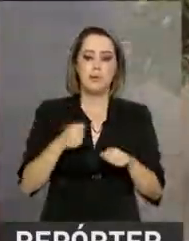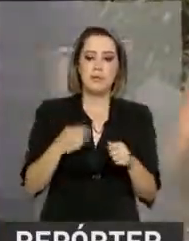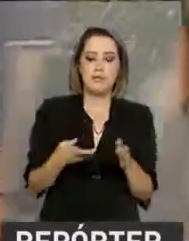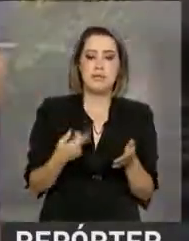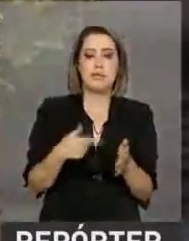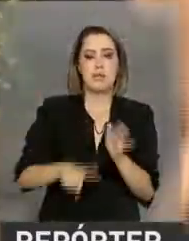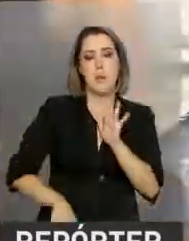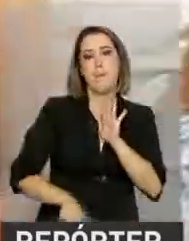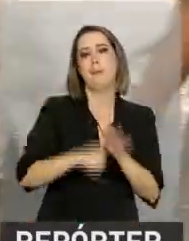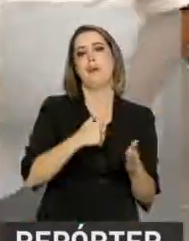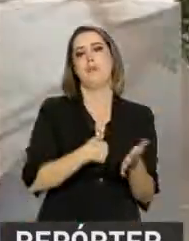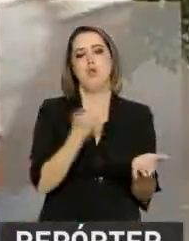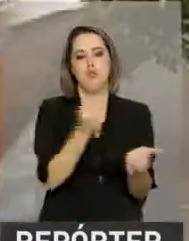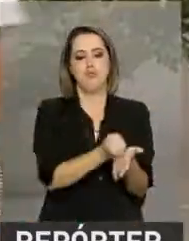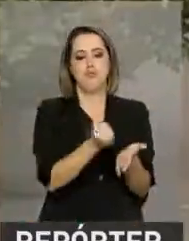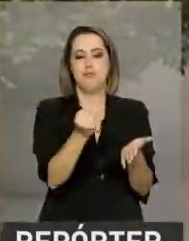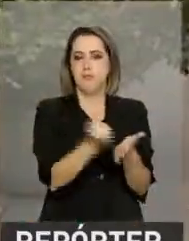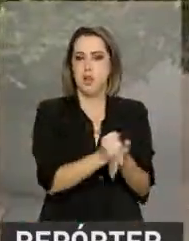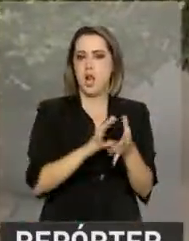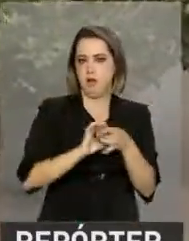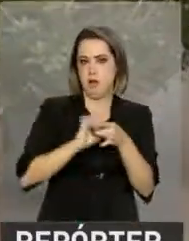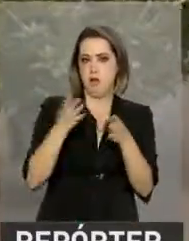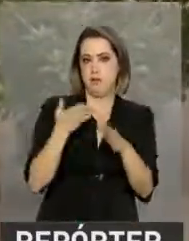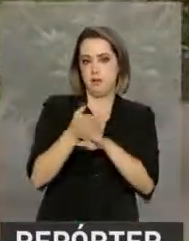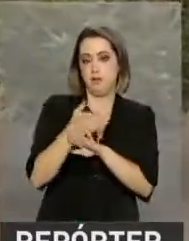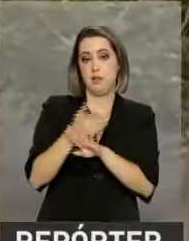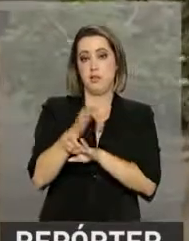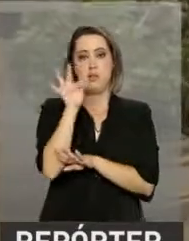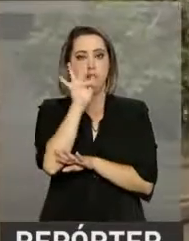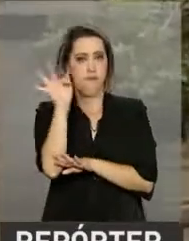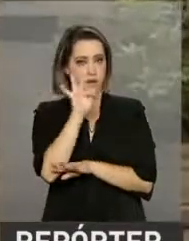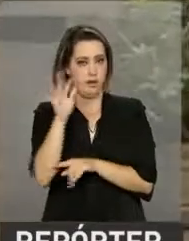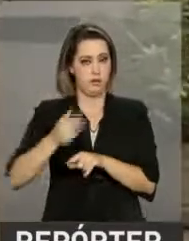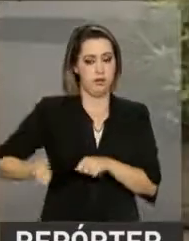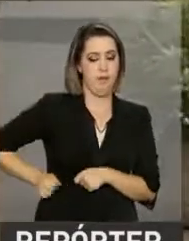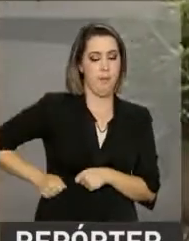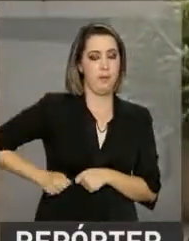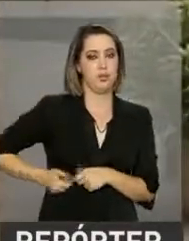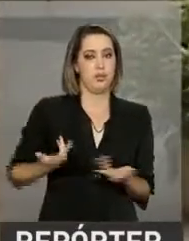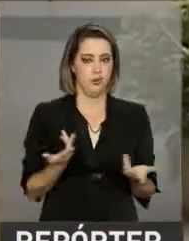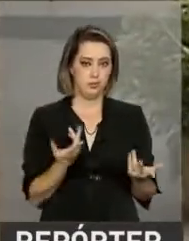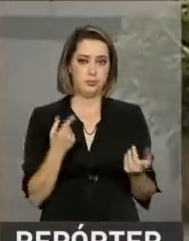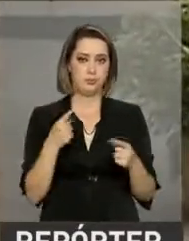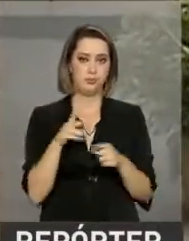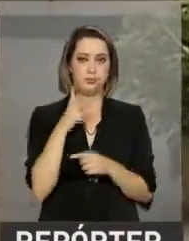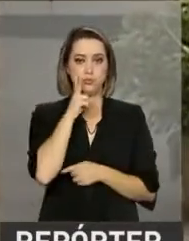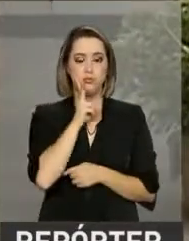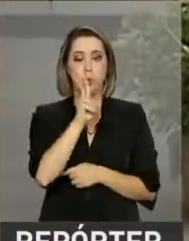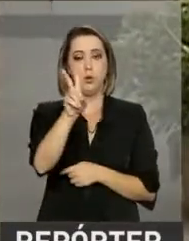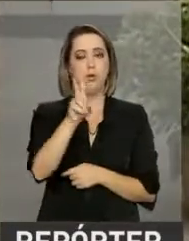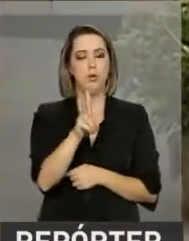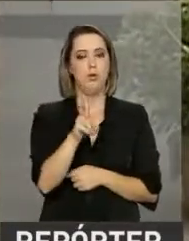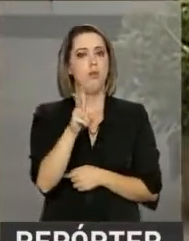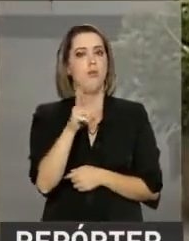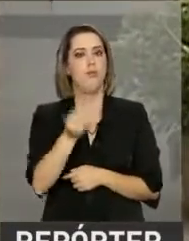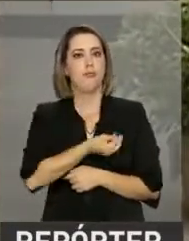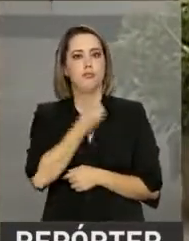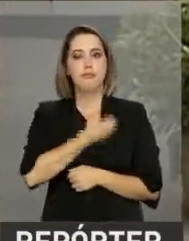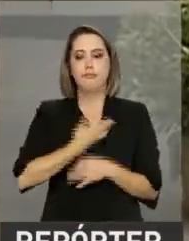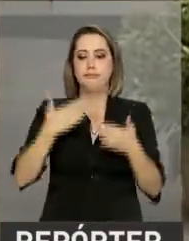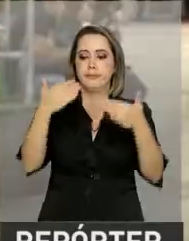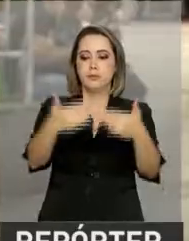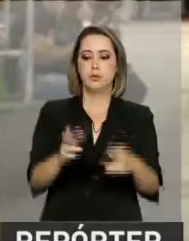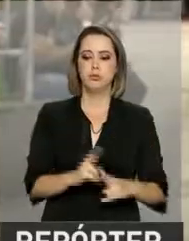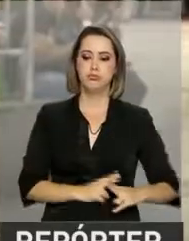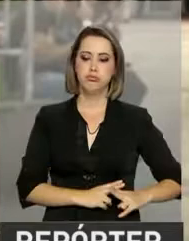francês, para tirar o visto para entrar na Guiana Francesa, que é onde eles vão assistir ao vivo o lançamento do